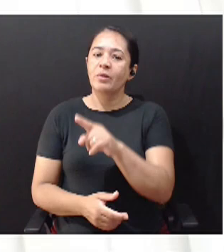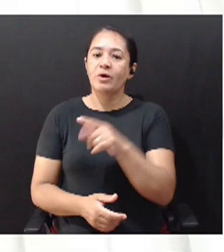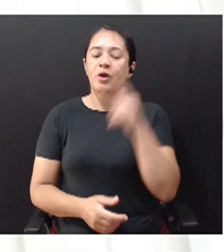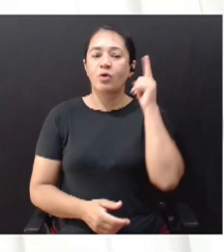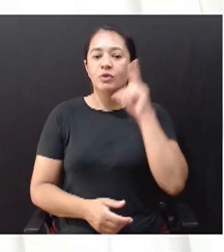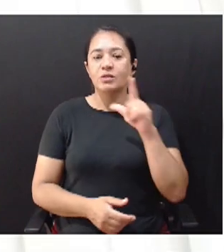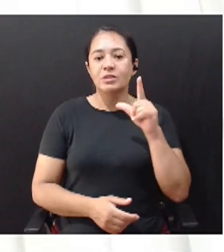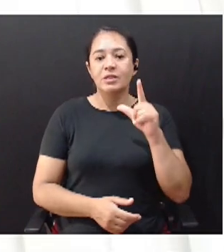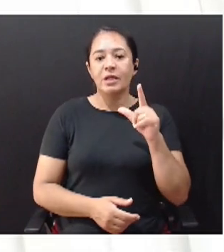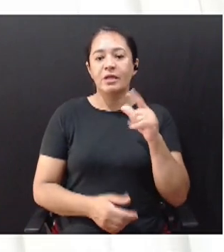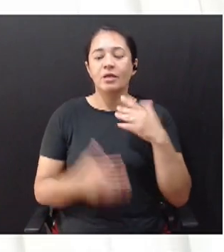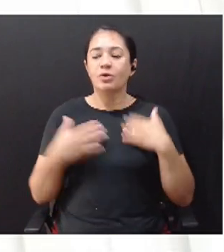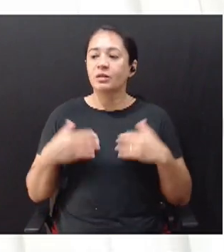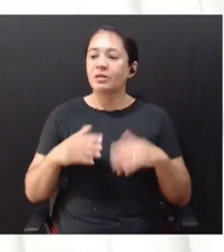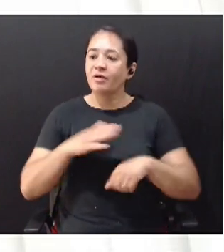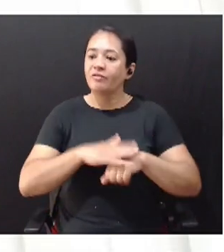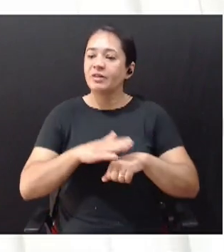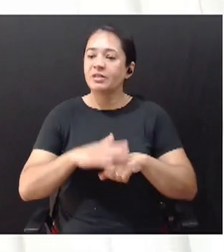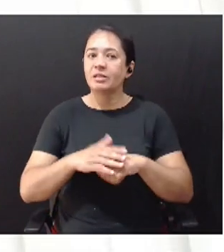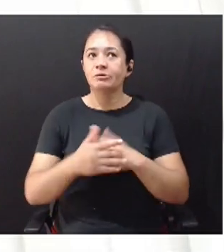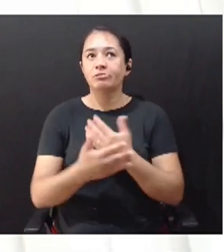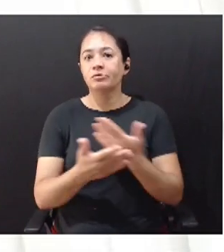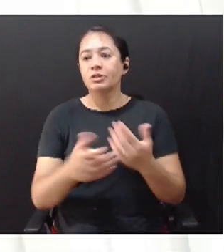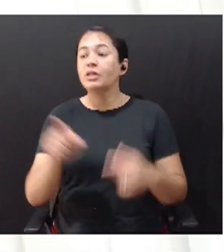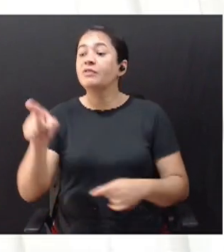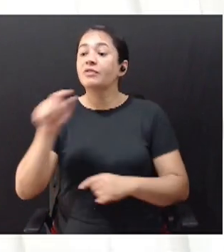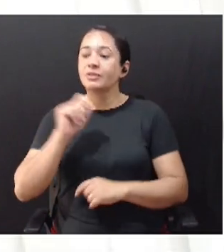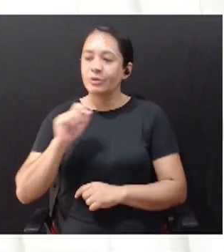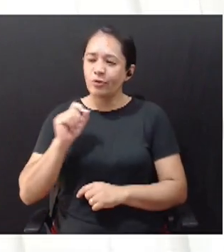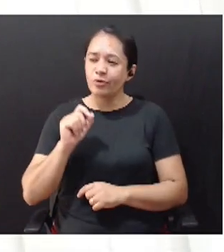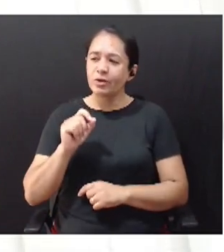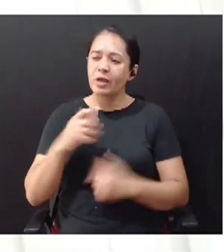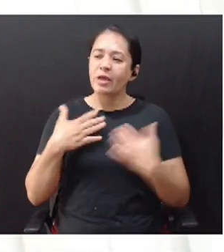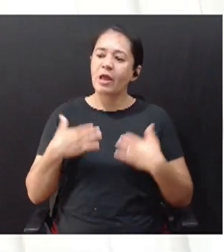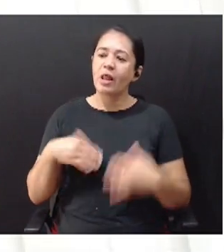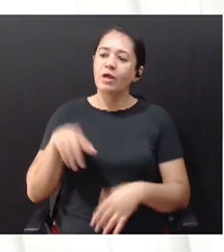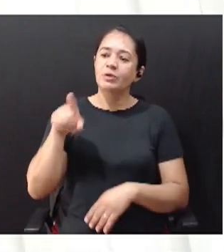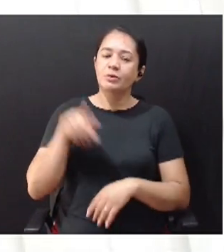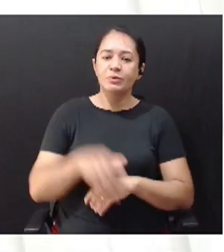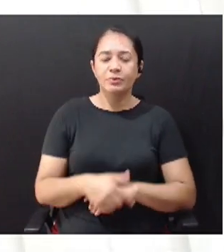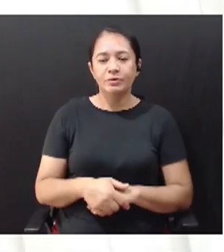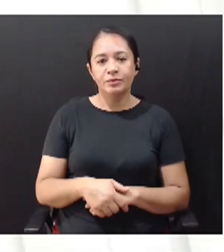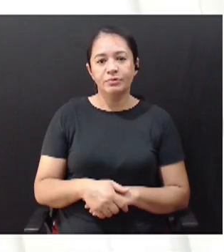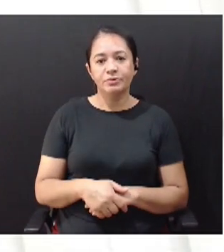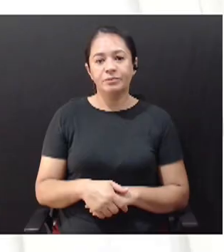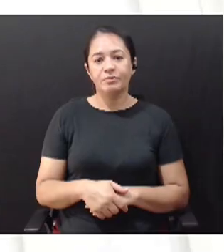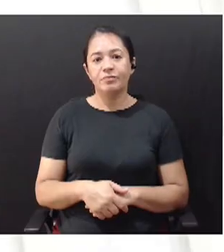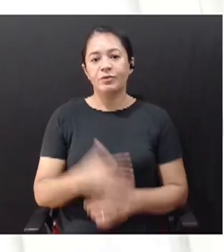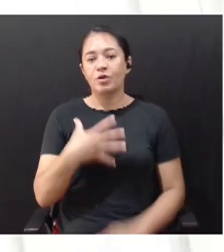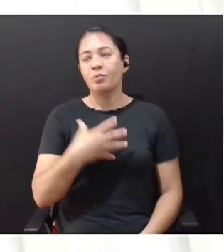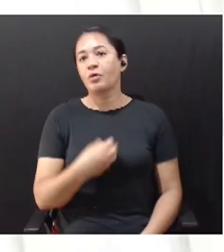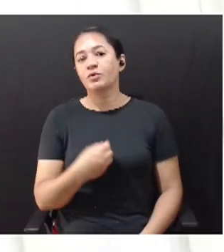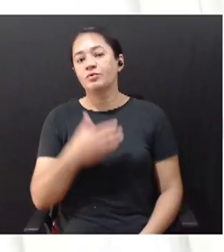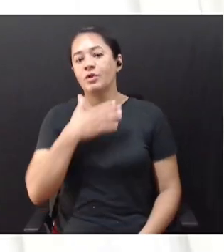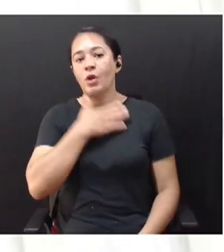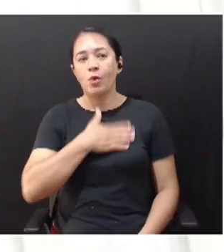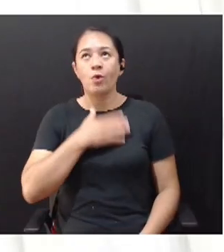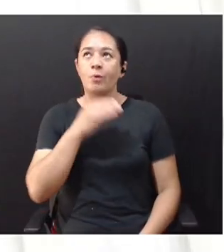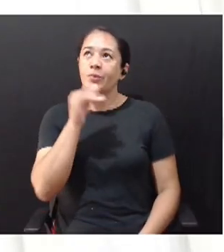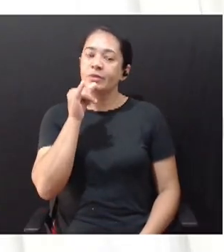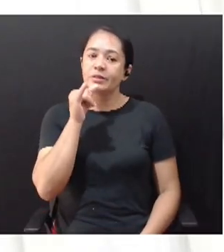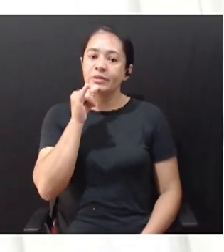atividade. E você? O que relaxa para os seus filhos? Eu gosto, por exemplo, de